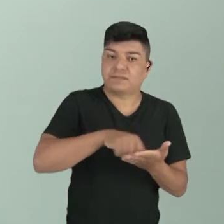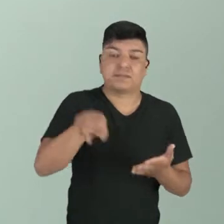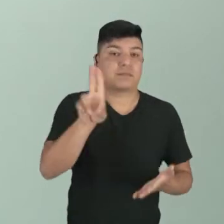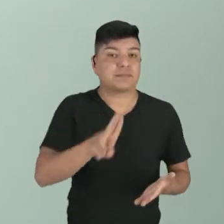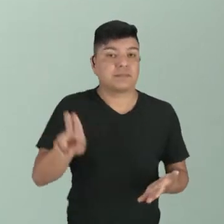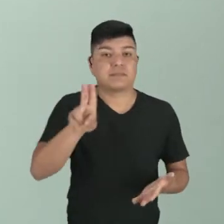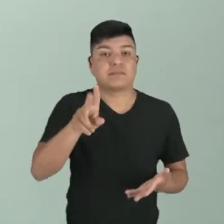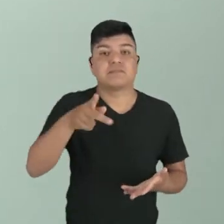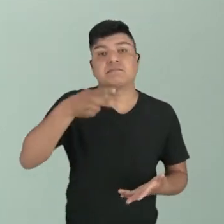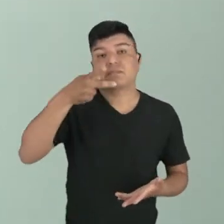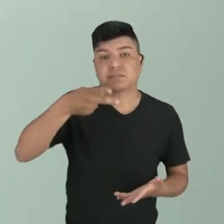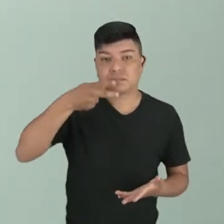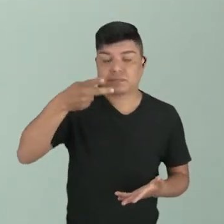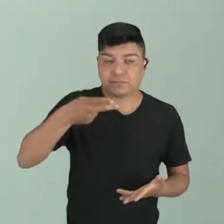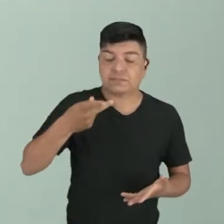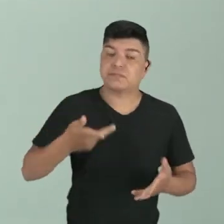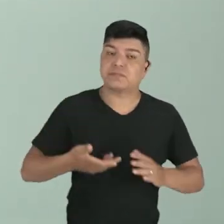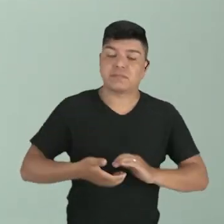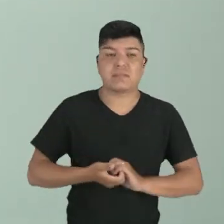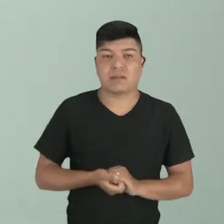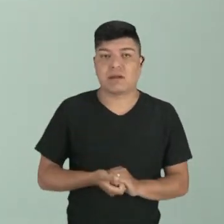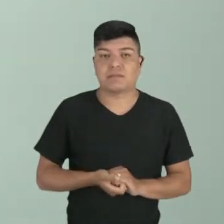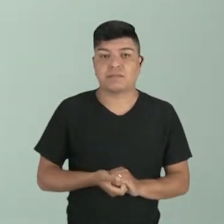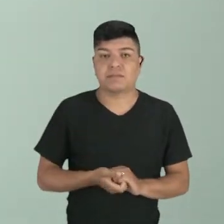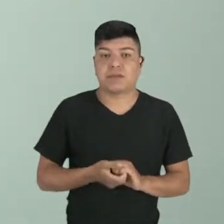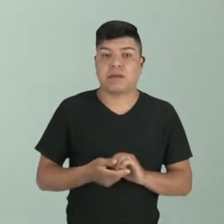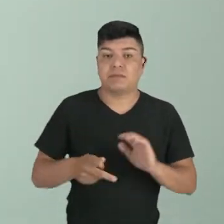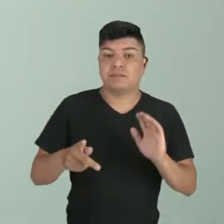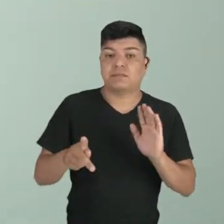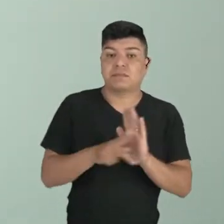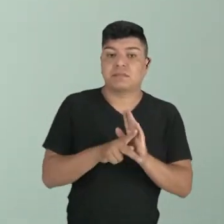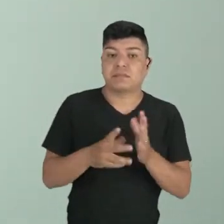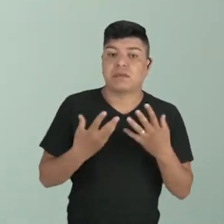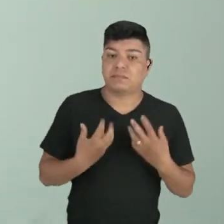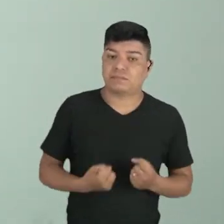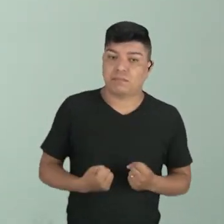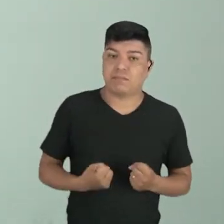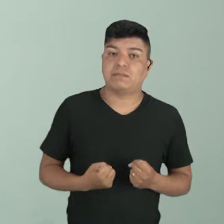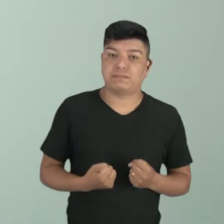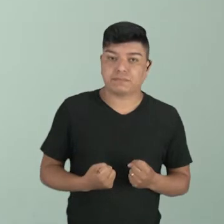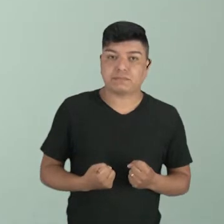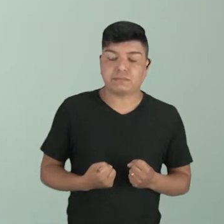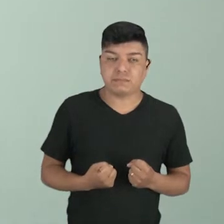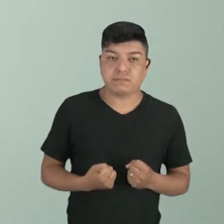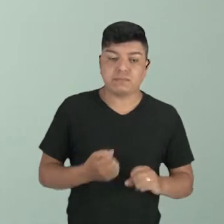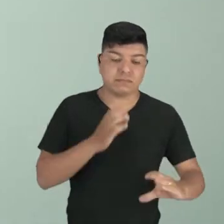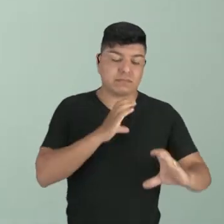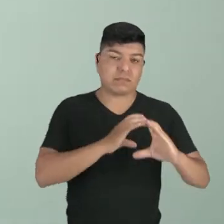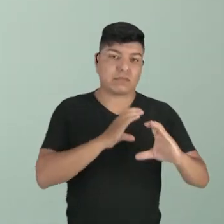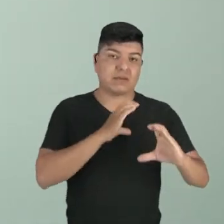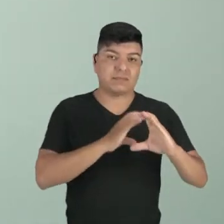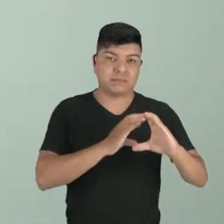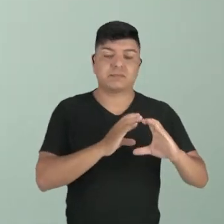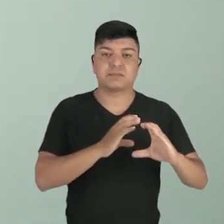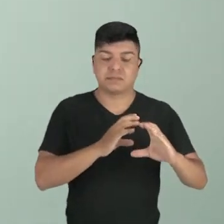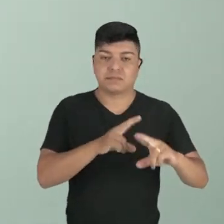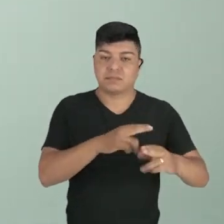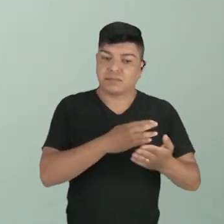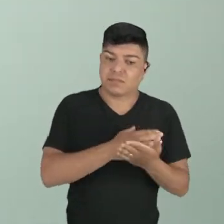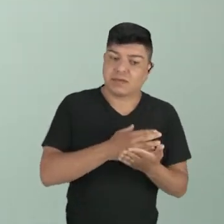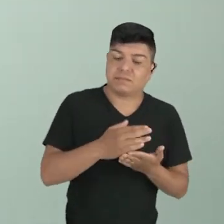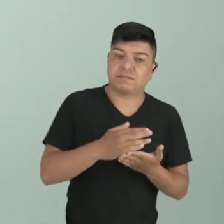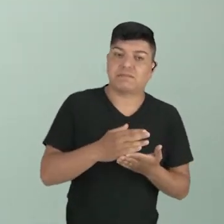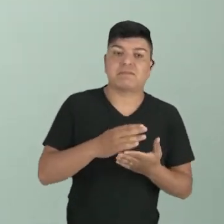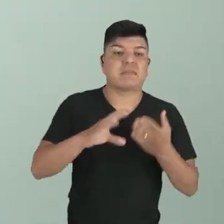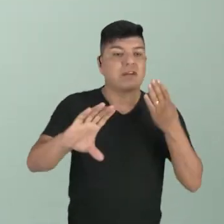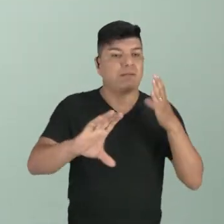Da fala. E ela se apropriou desse meio, né, de comunicação e começaram a